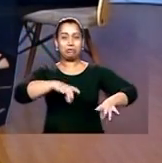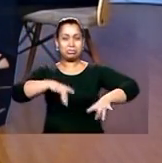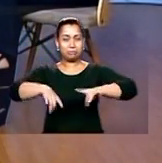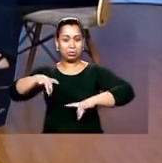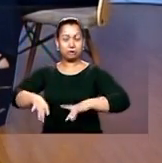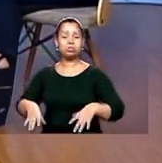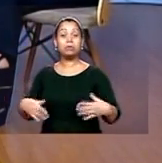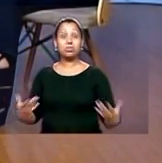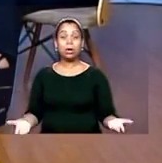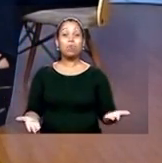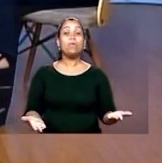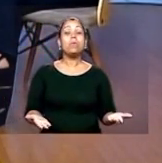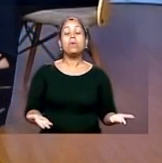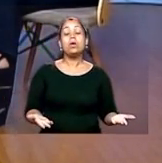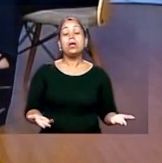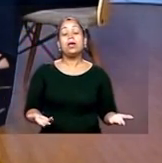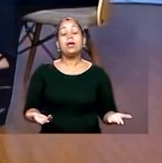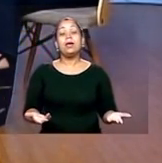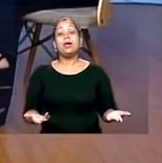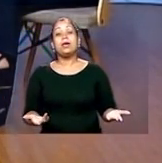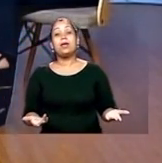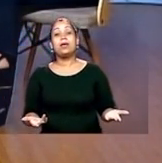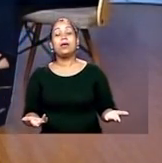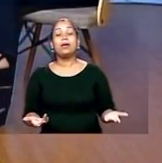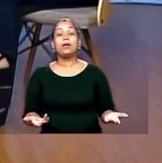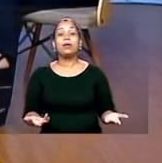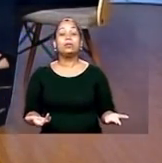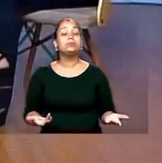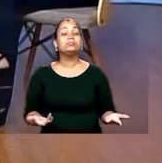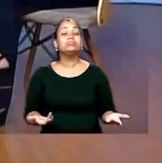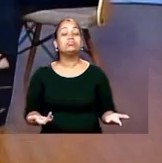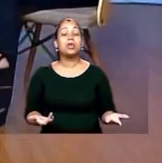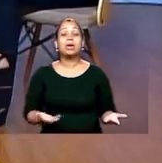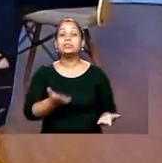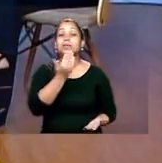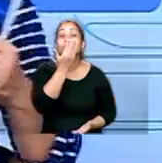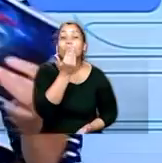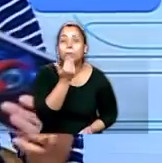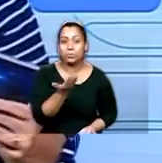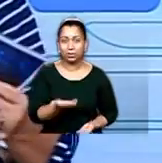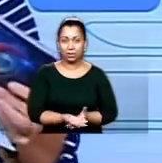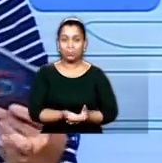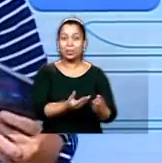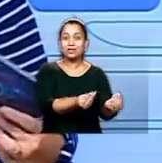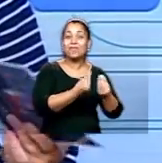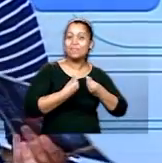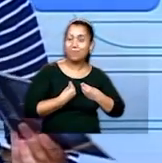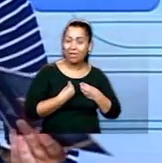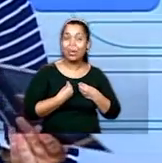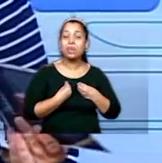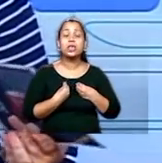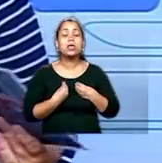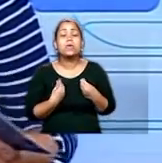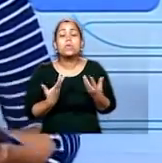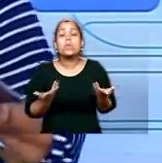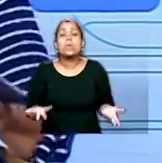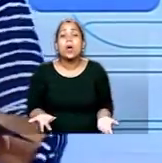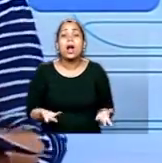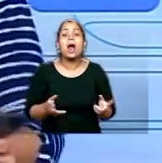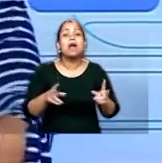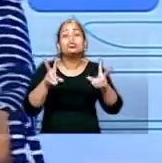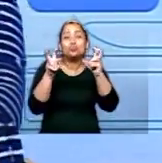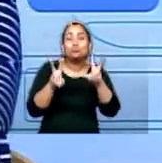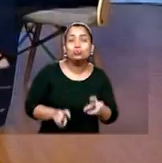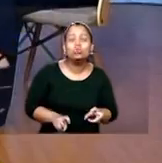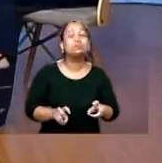muito disso. De onde que vem, Sara ou Claudineia, de onde vêm esses alimentos e que tipo de alimento que pode ser